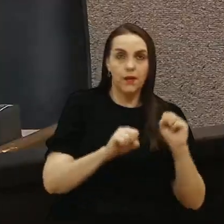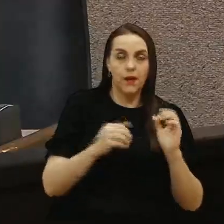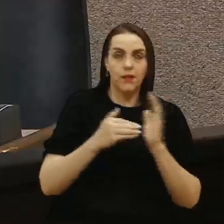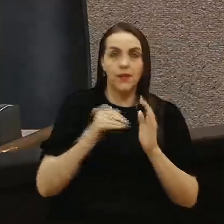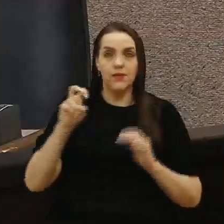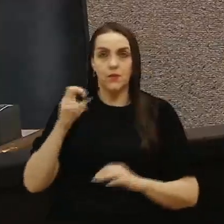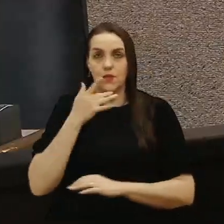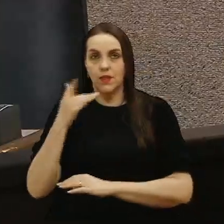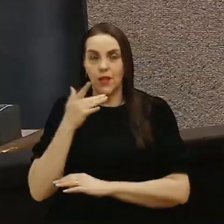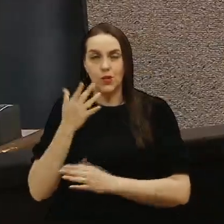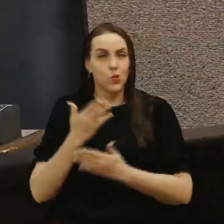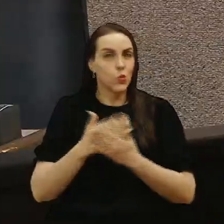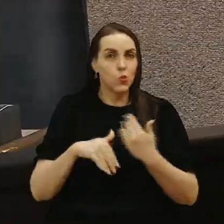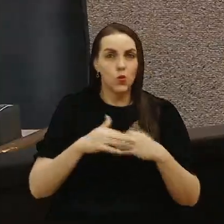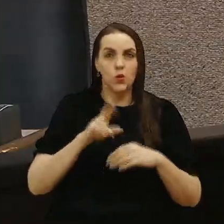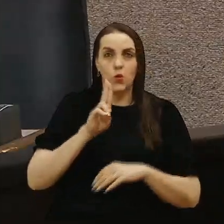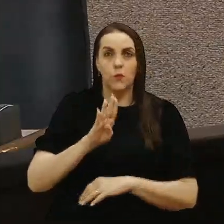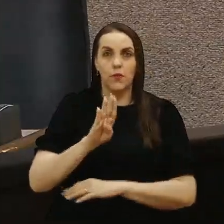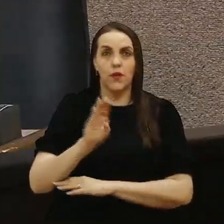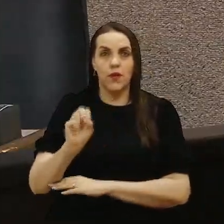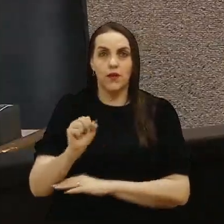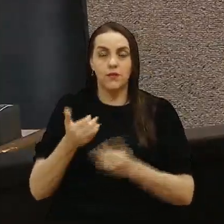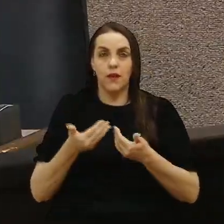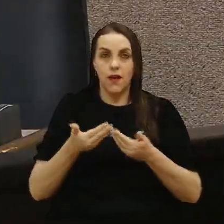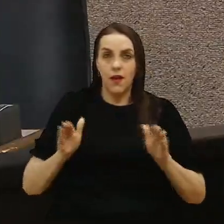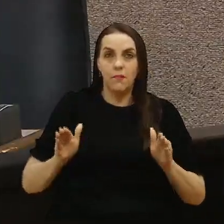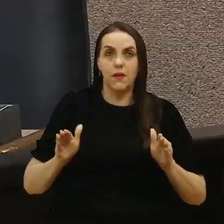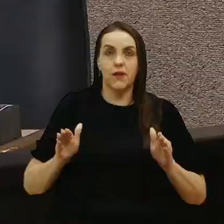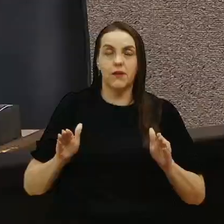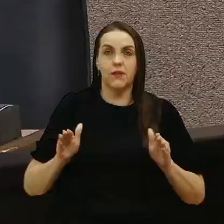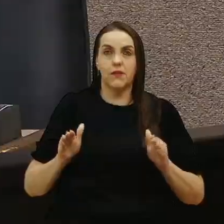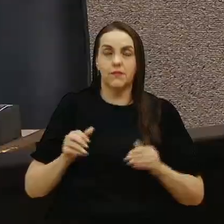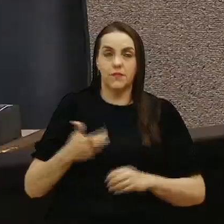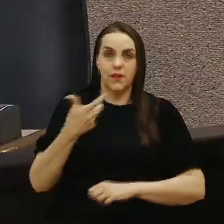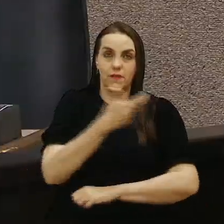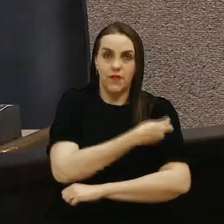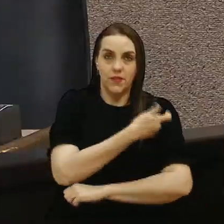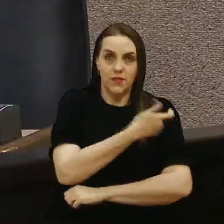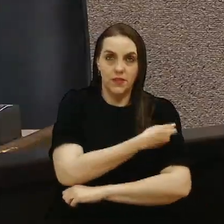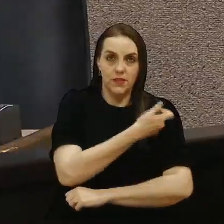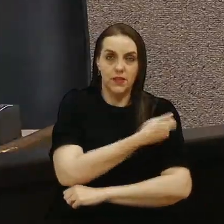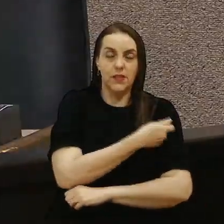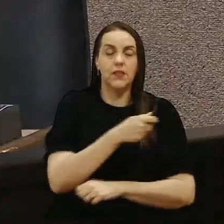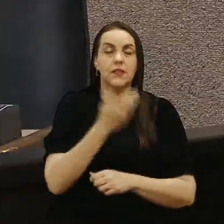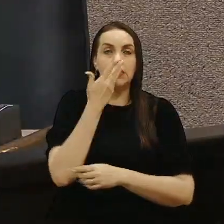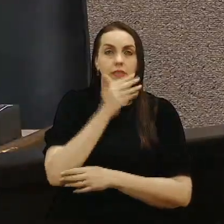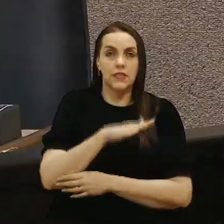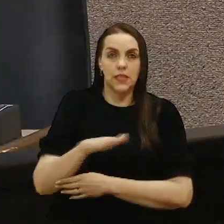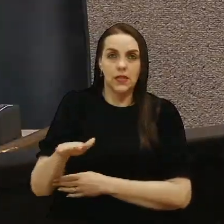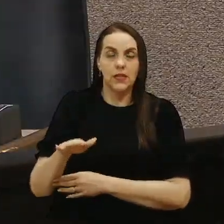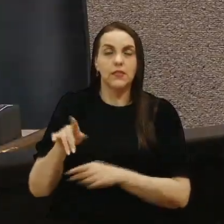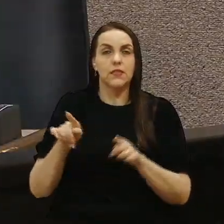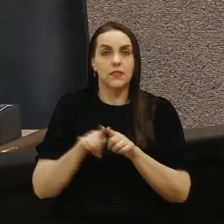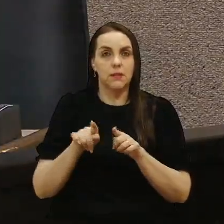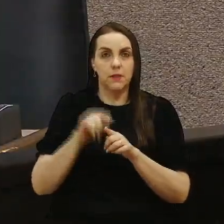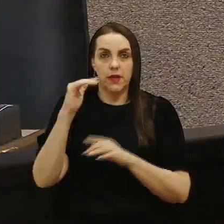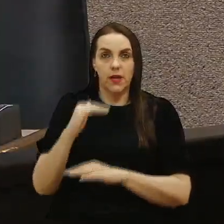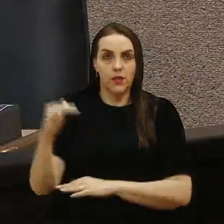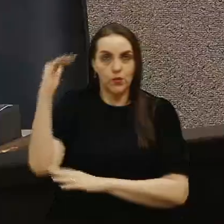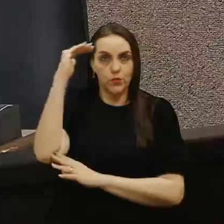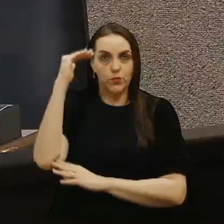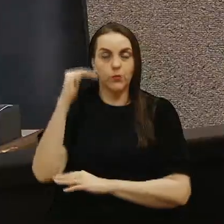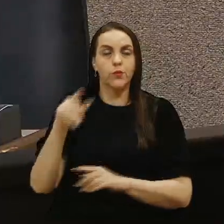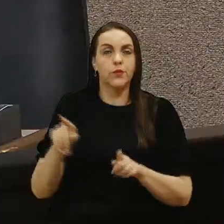as UBSs, né, estarão abertas para a questão da vacinação, né, tanto das crianças quanto adulto, e